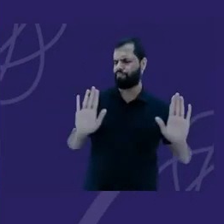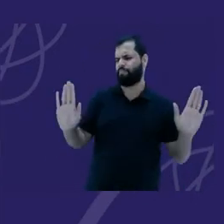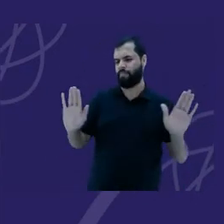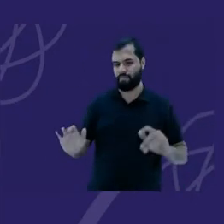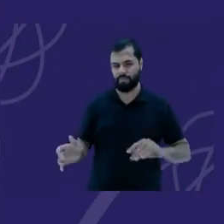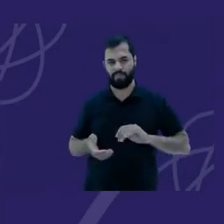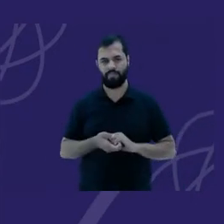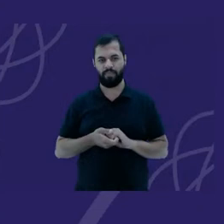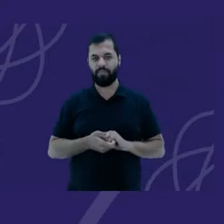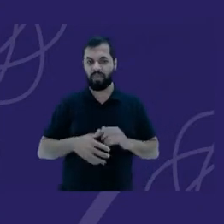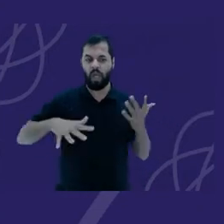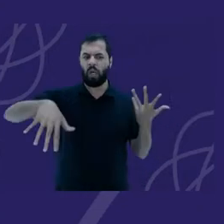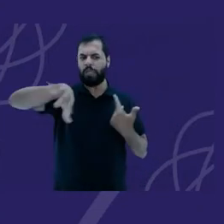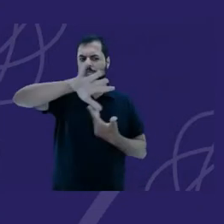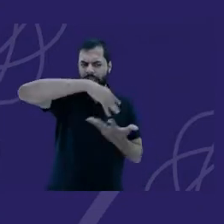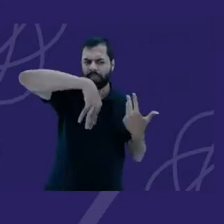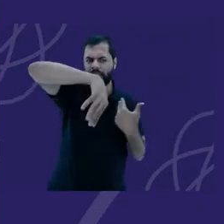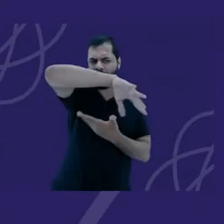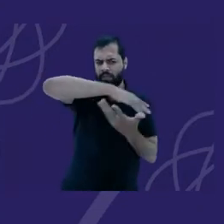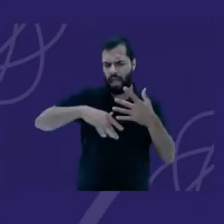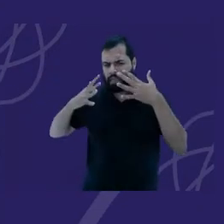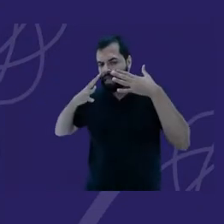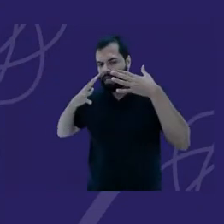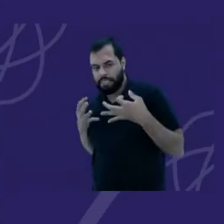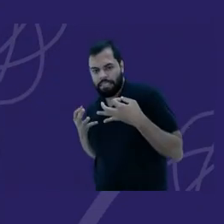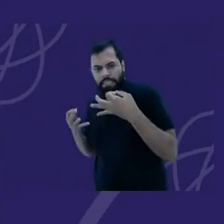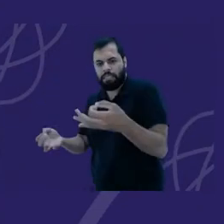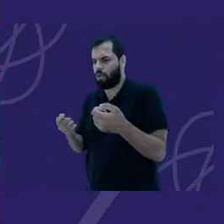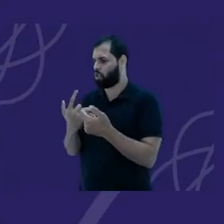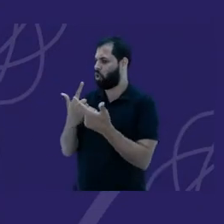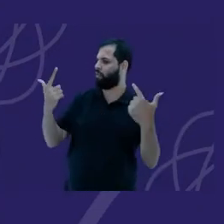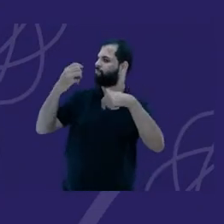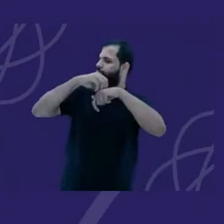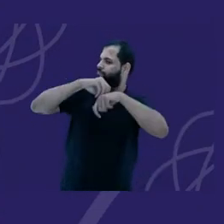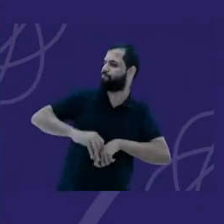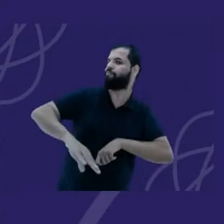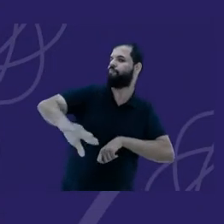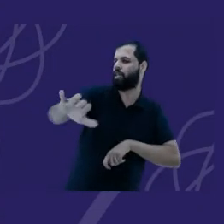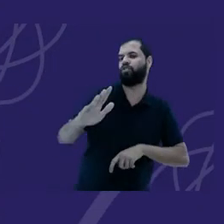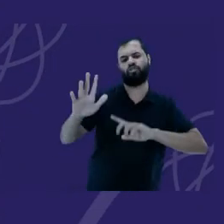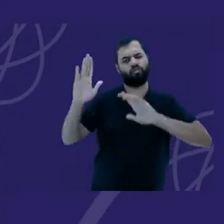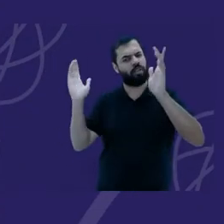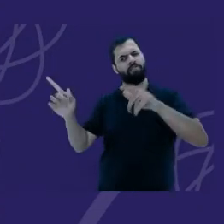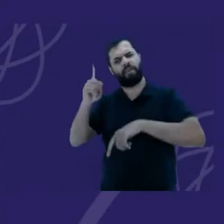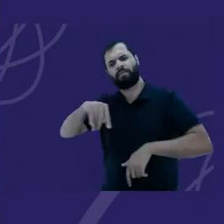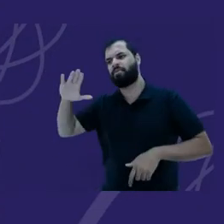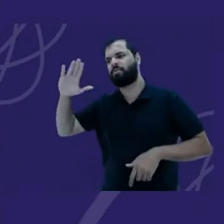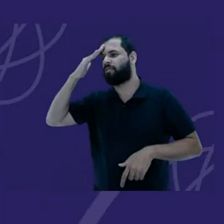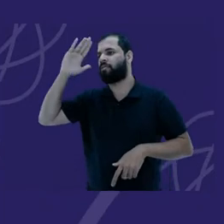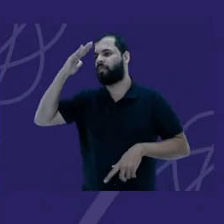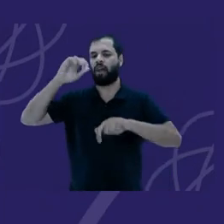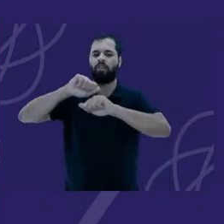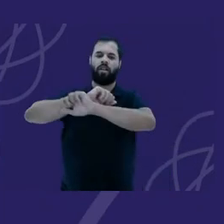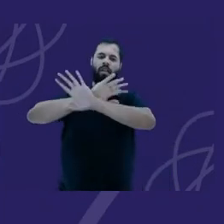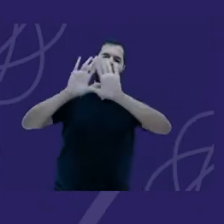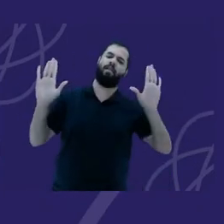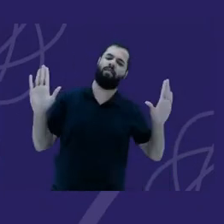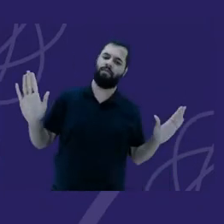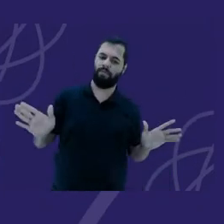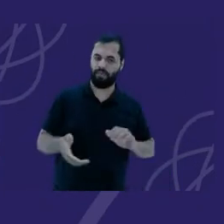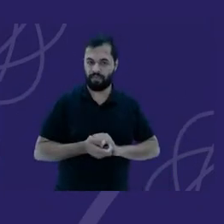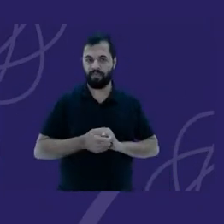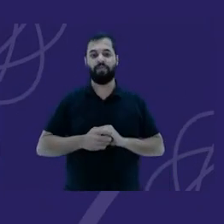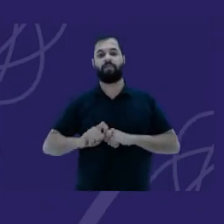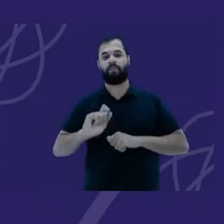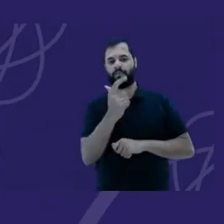Previ confusão, nem disse a pressão. Passou a visão, tá água e sabão, trancou o portão. Não tem bar,